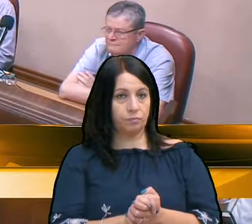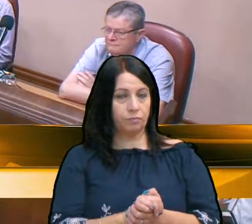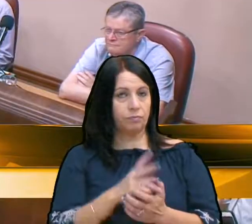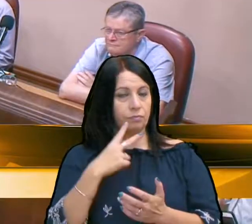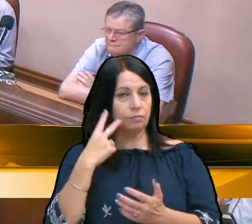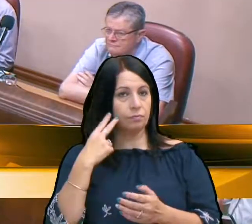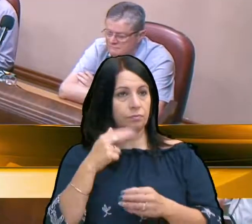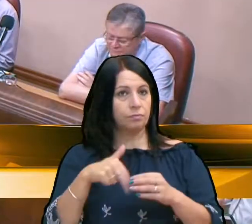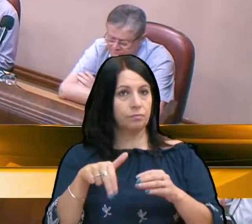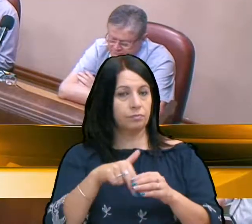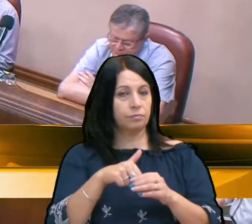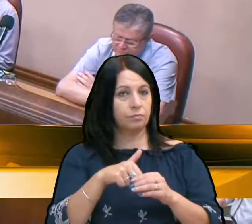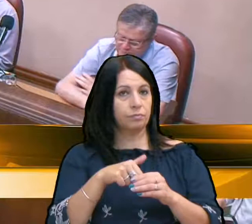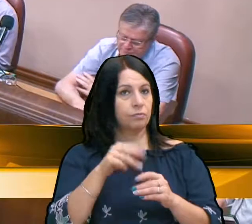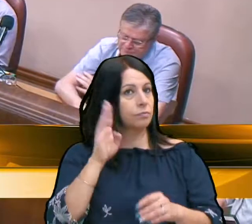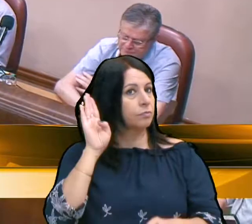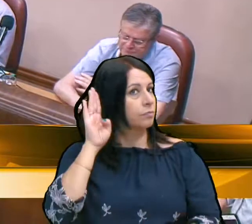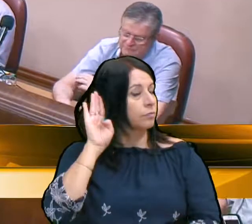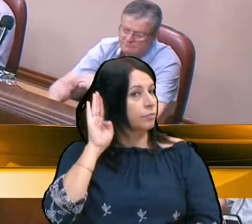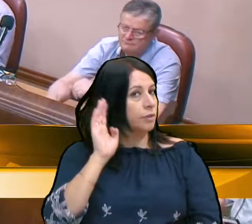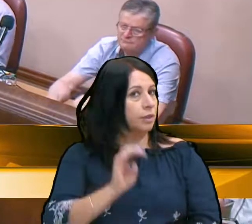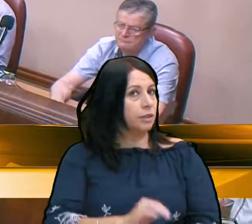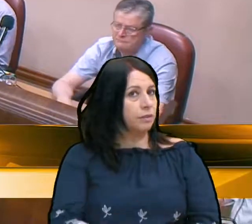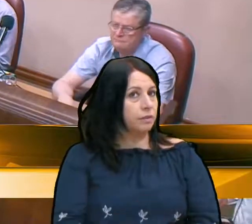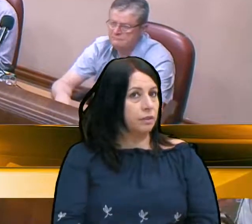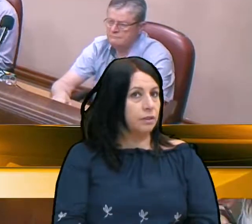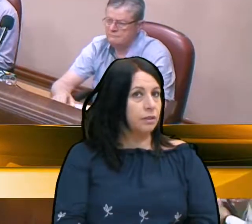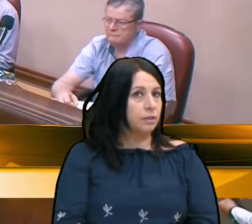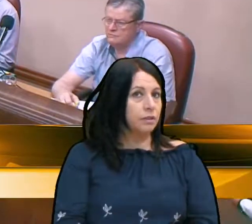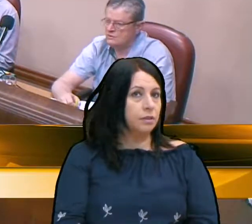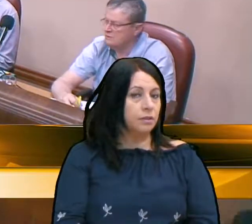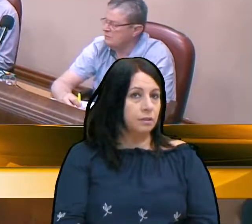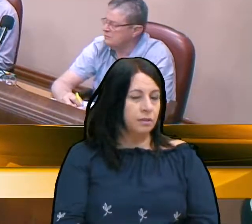Próximo vereador inscrito, vereador Alceu Tomé.